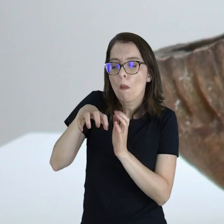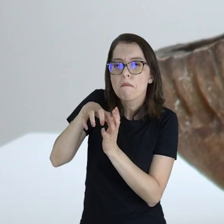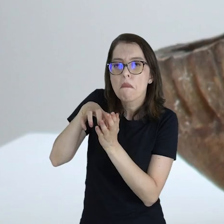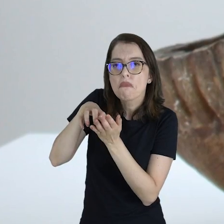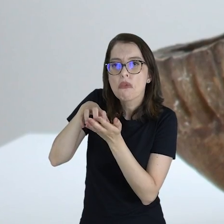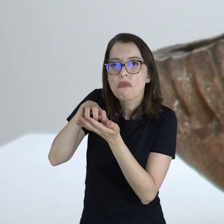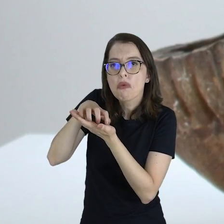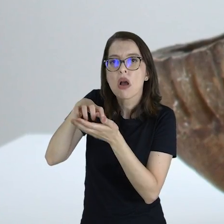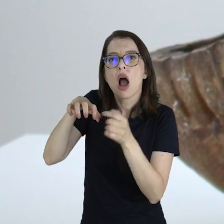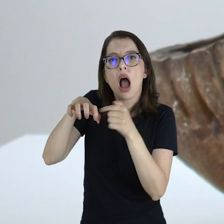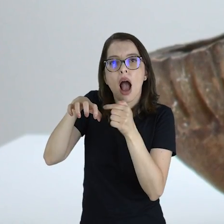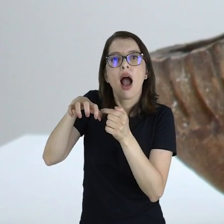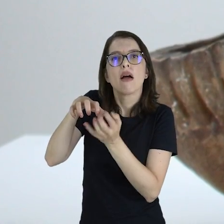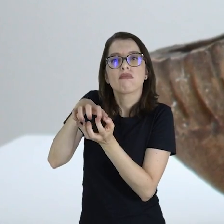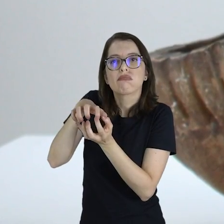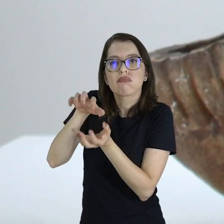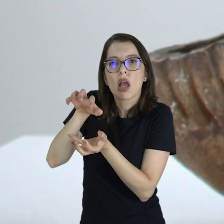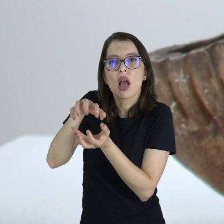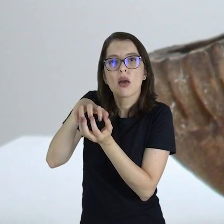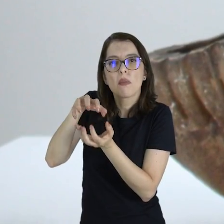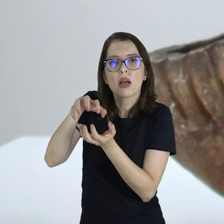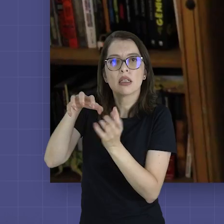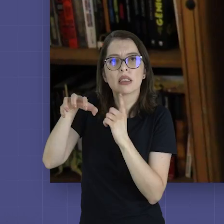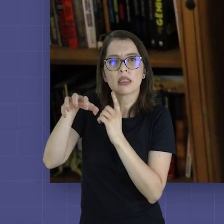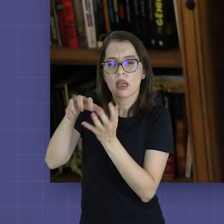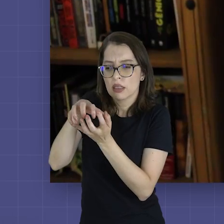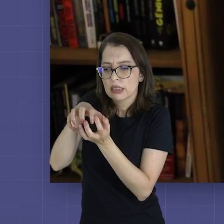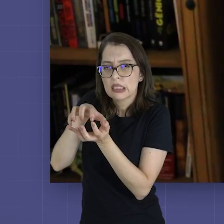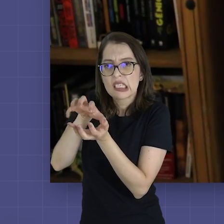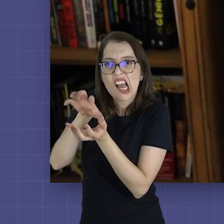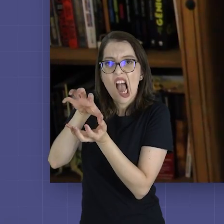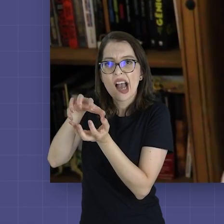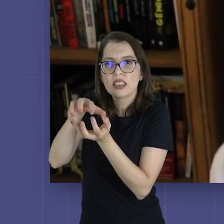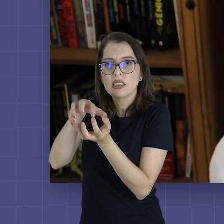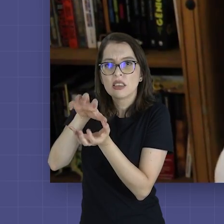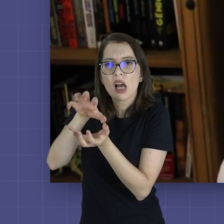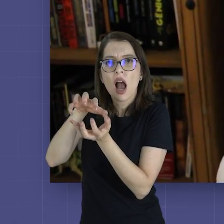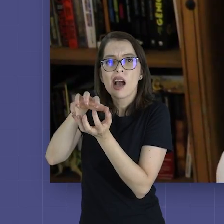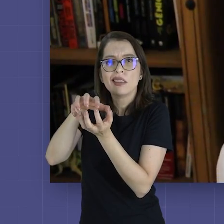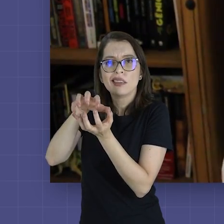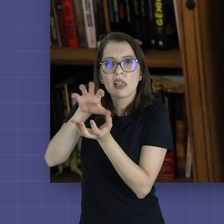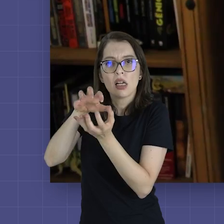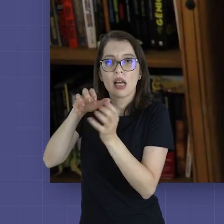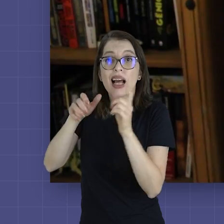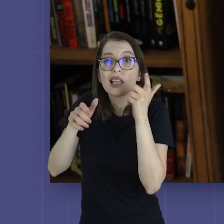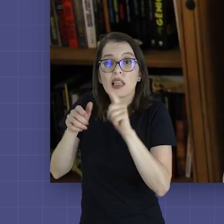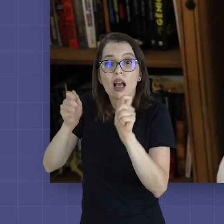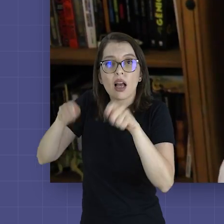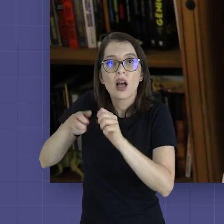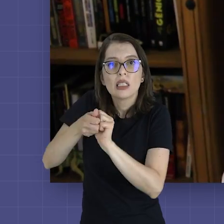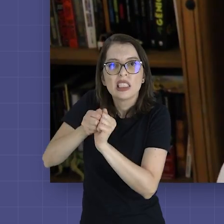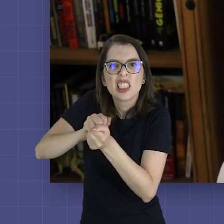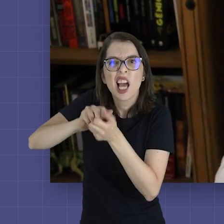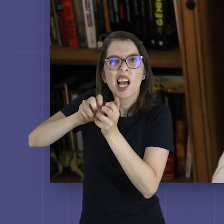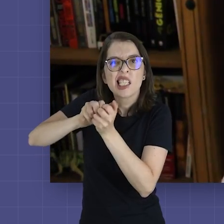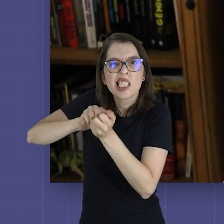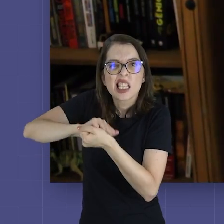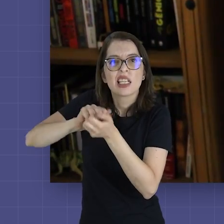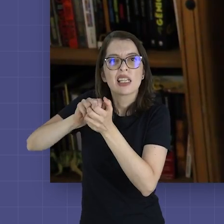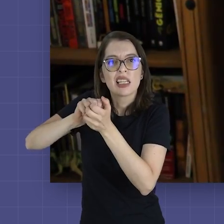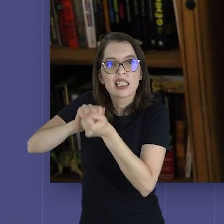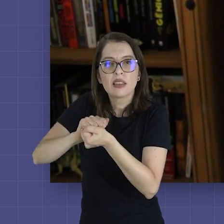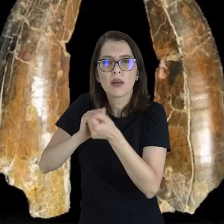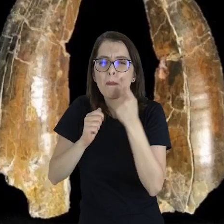têm dentes mais obtusos e muitas vezes dentes complexos, cheios de dobras e voltas que ajudam a triturar a matéria vegetal.